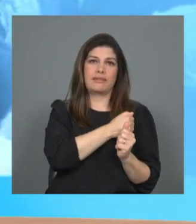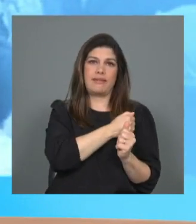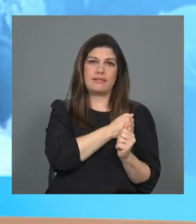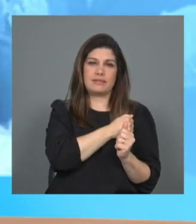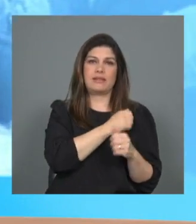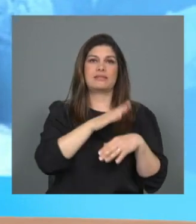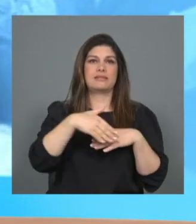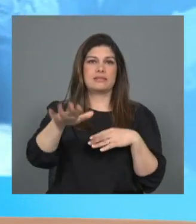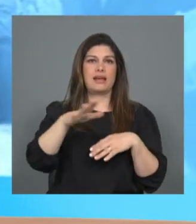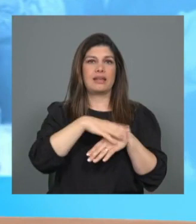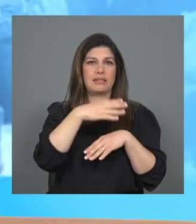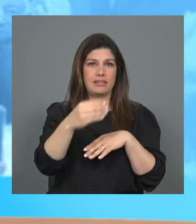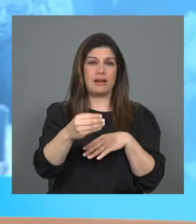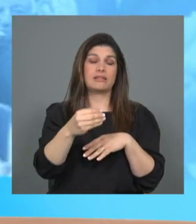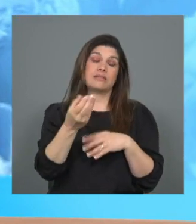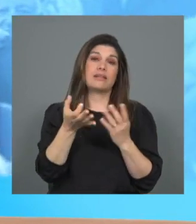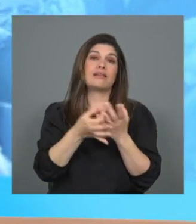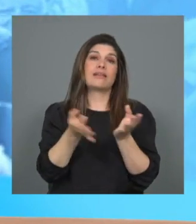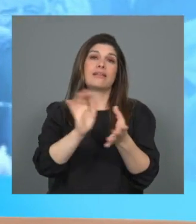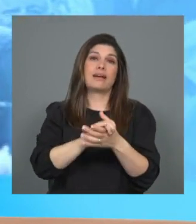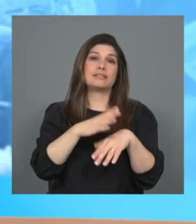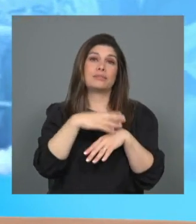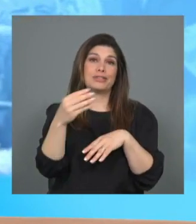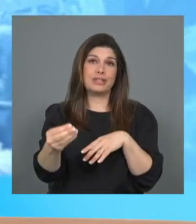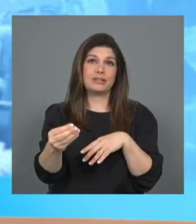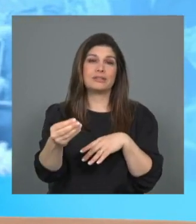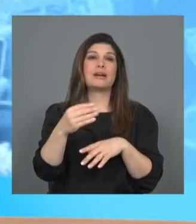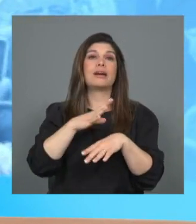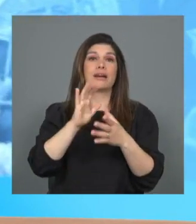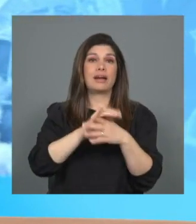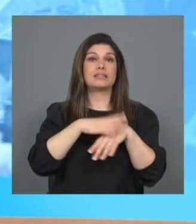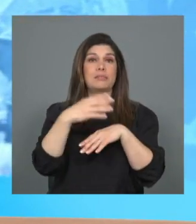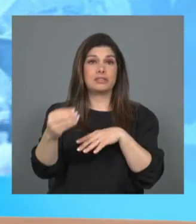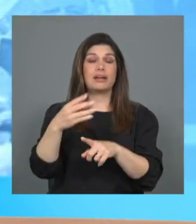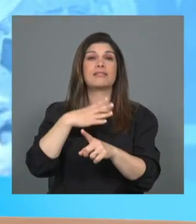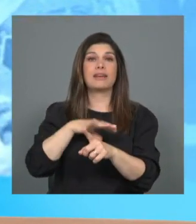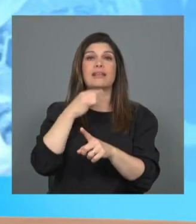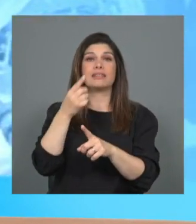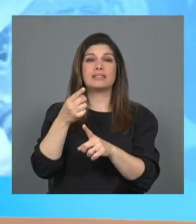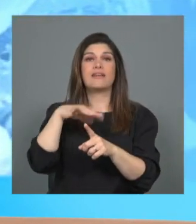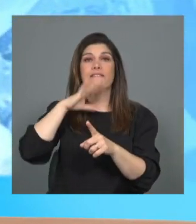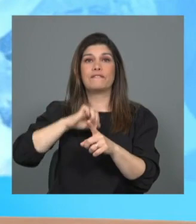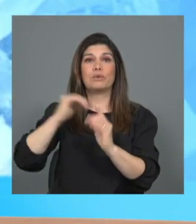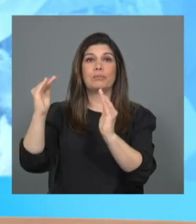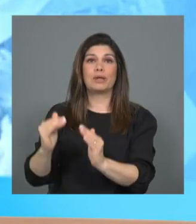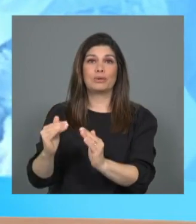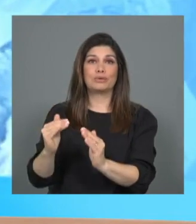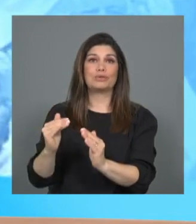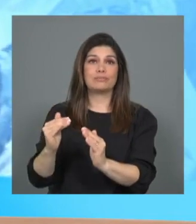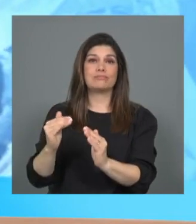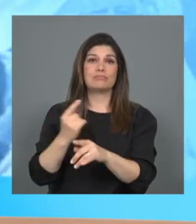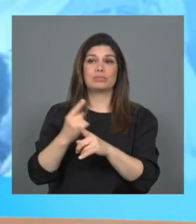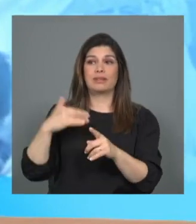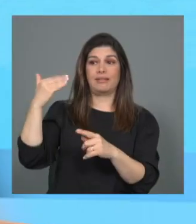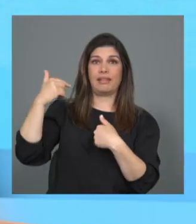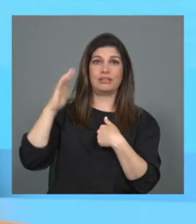têm os casamentos mais tardios. Os casamentos mais tardios significam também menos filhos. Menos filhos significa também uma construção da sociedade diferente daquela que estamos mais